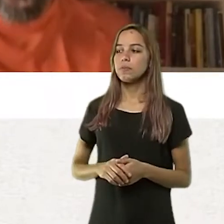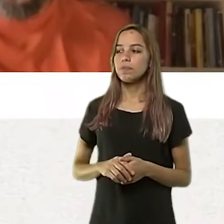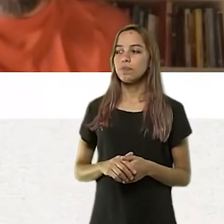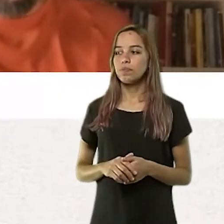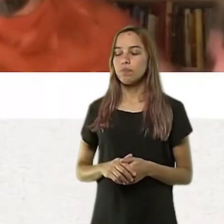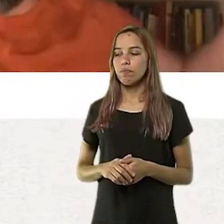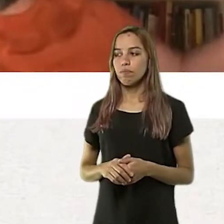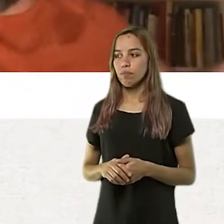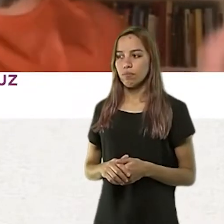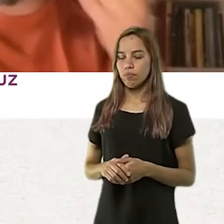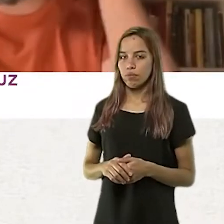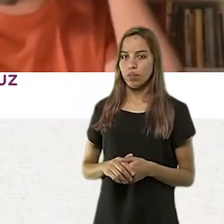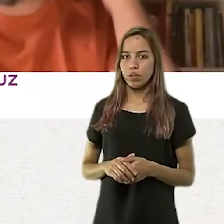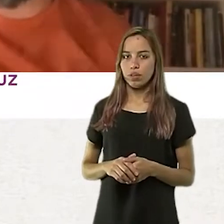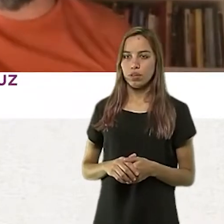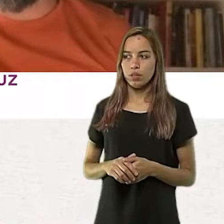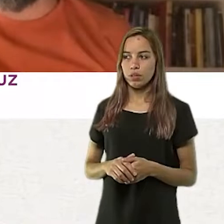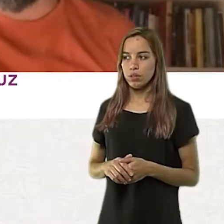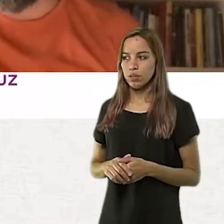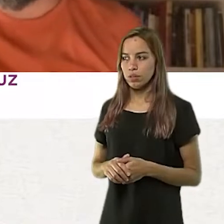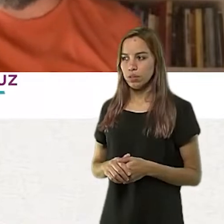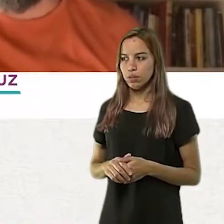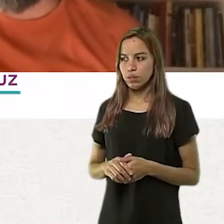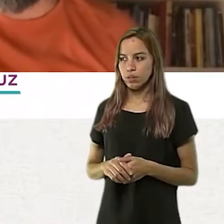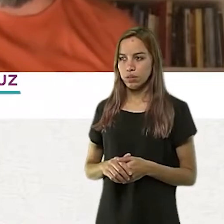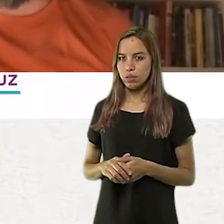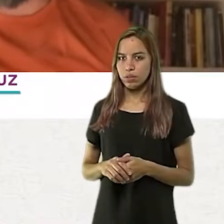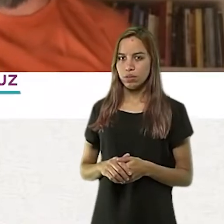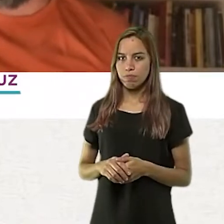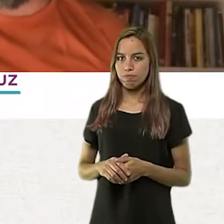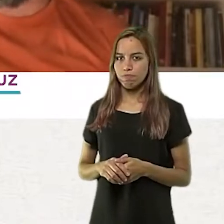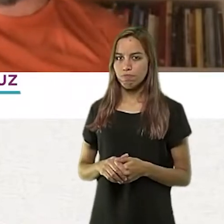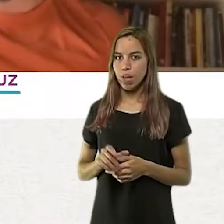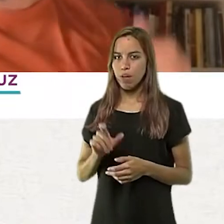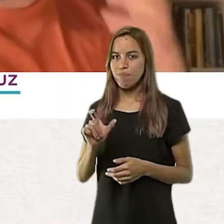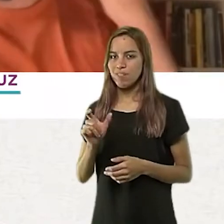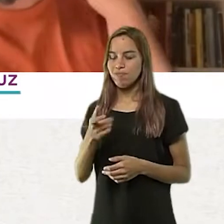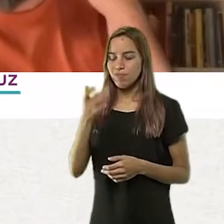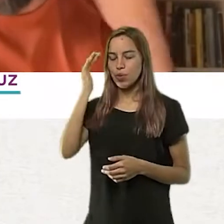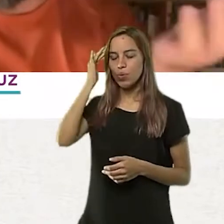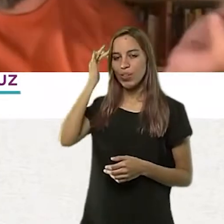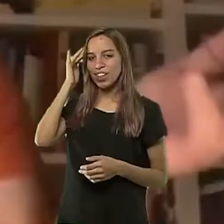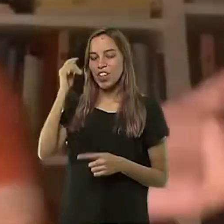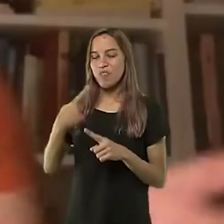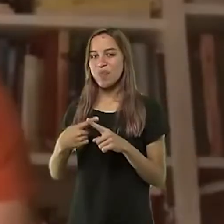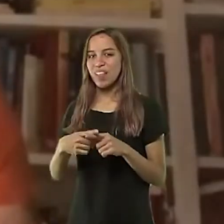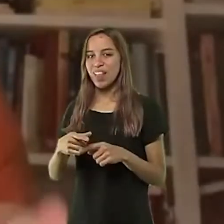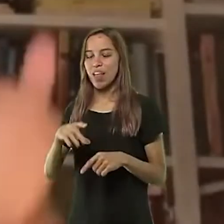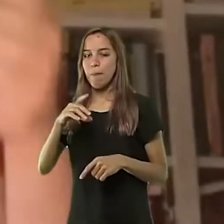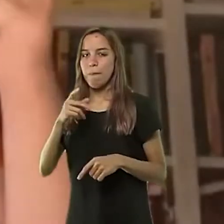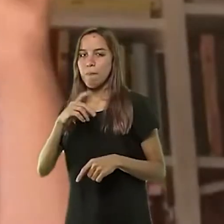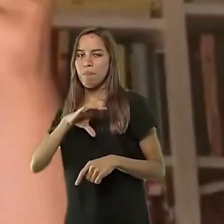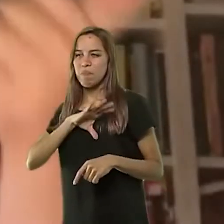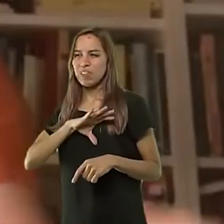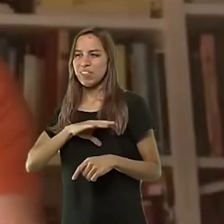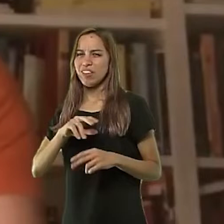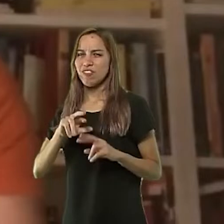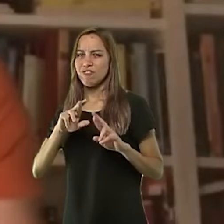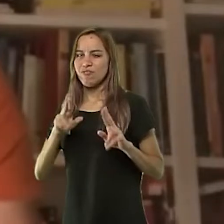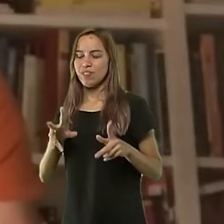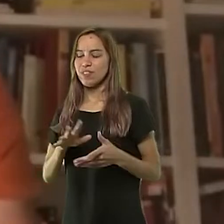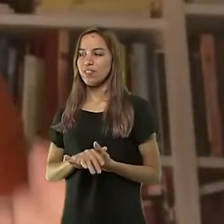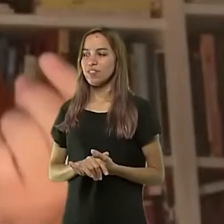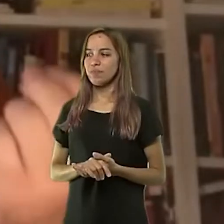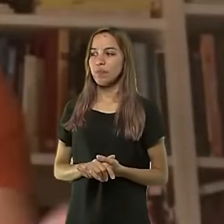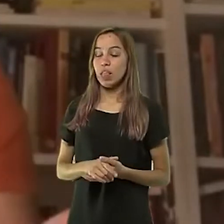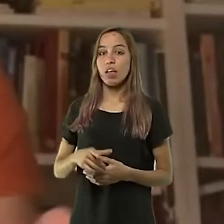já agora, já que era um catálogo e uma lista de livros que estão publicados no Brasil, também vamos comprar um poeta, Nem